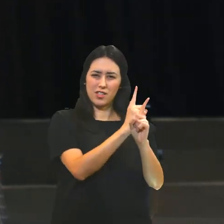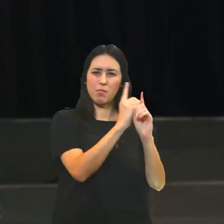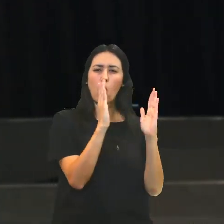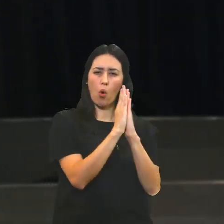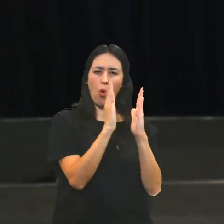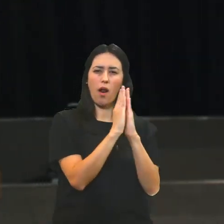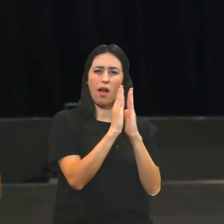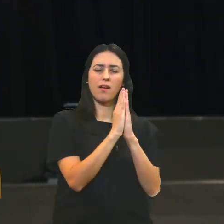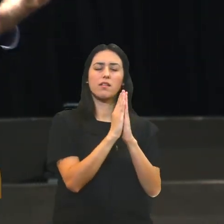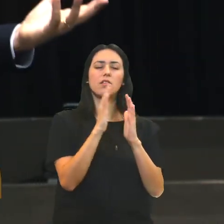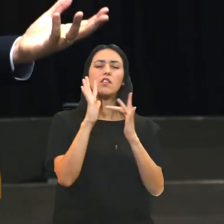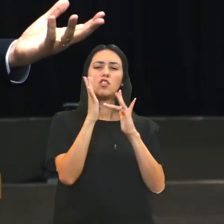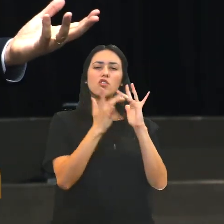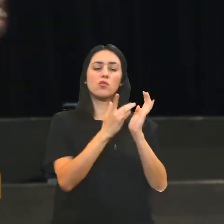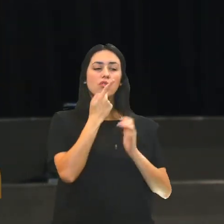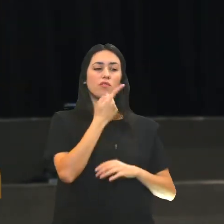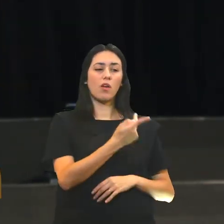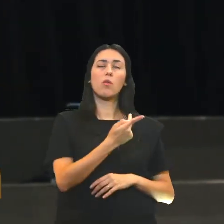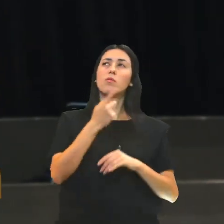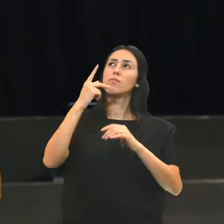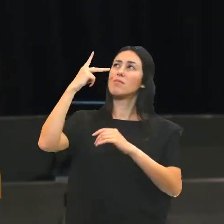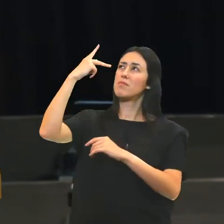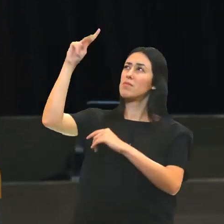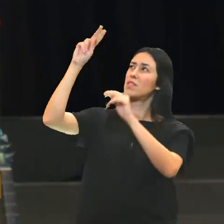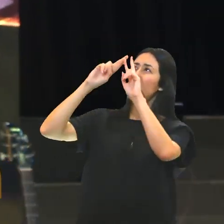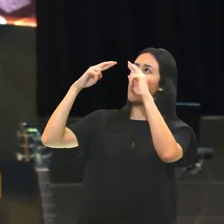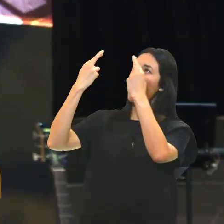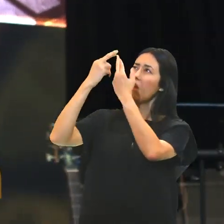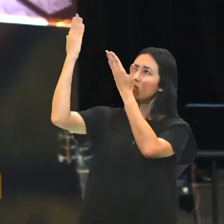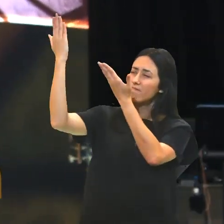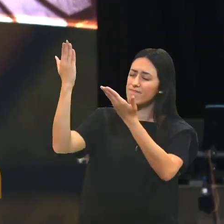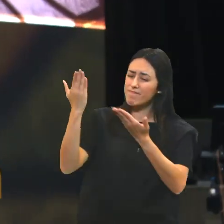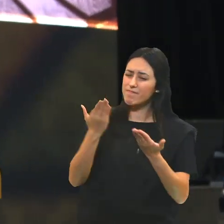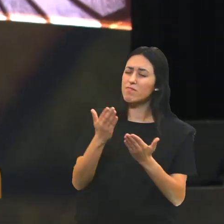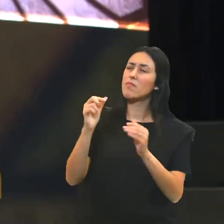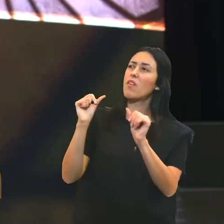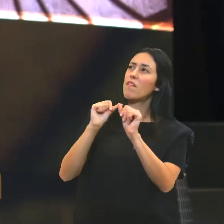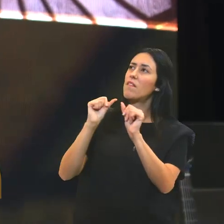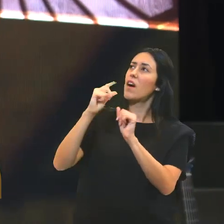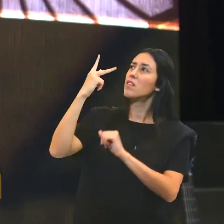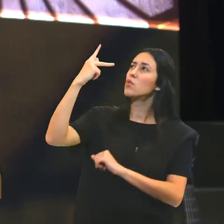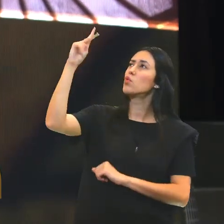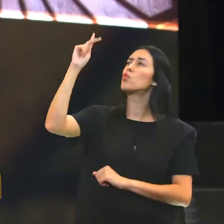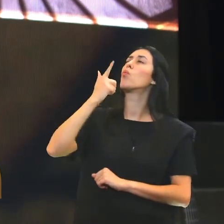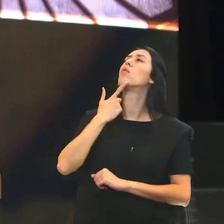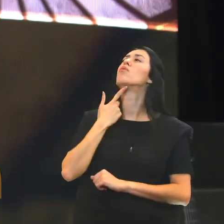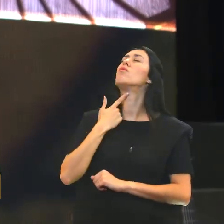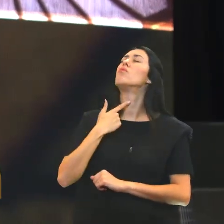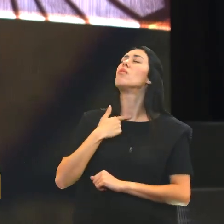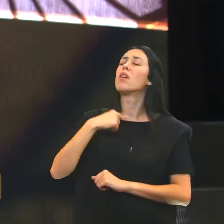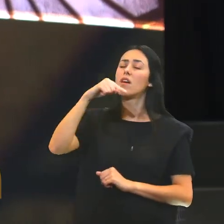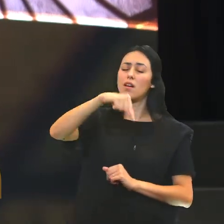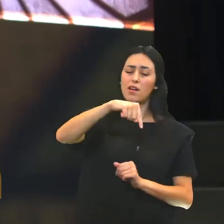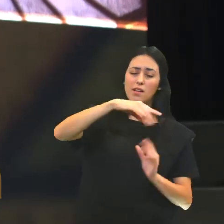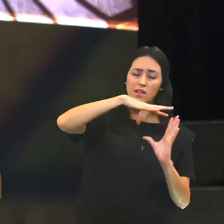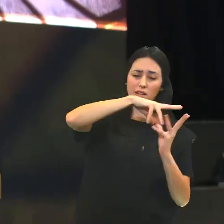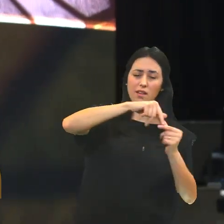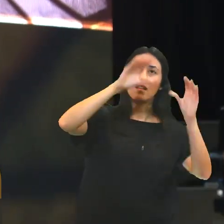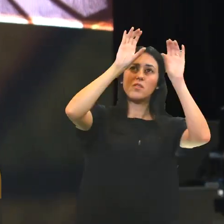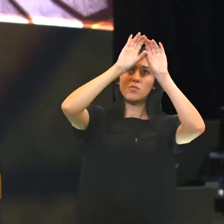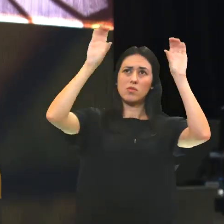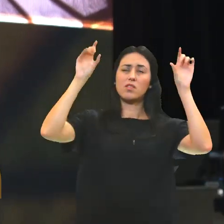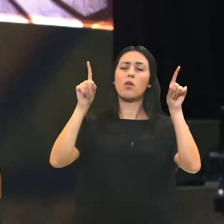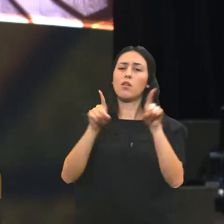teu reino, seja feita o quê? A tua vontade, assim na terra como no céu. Sabe o que